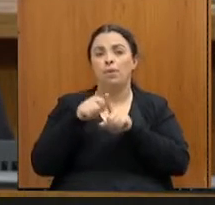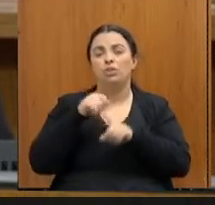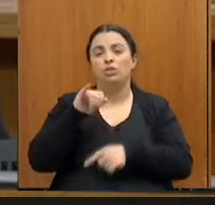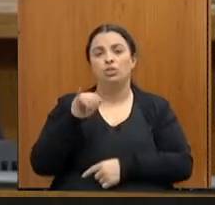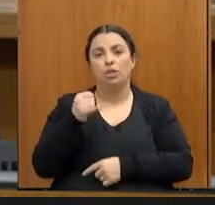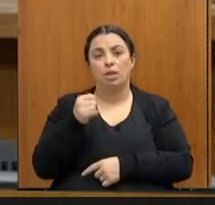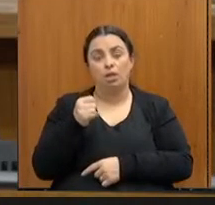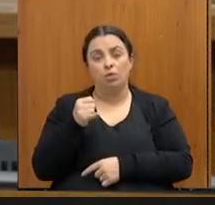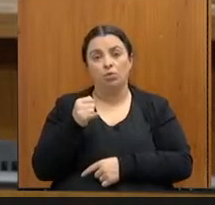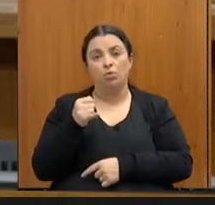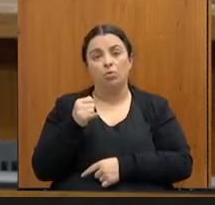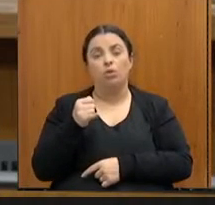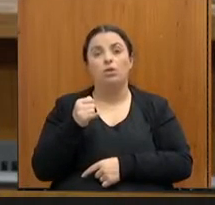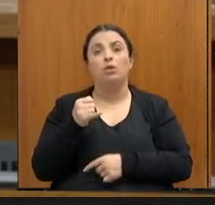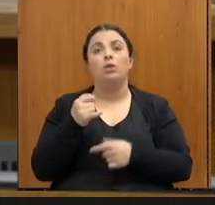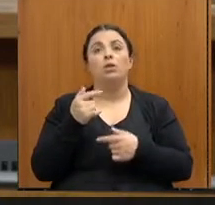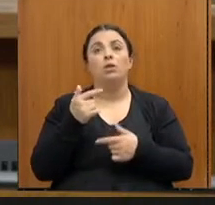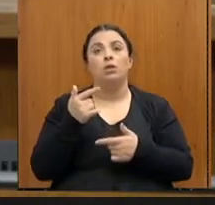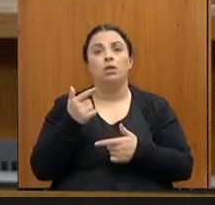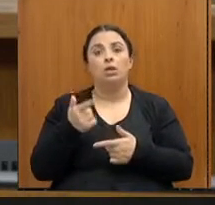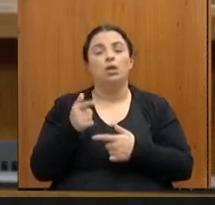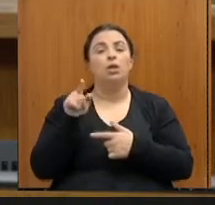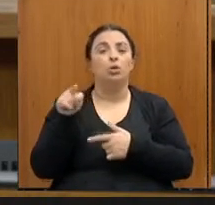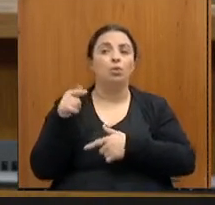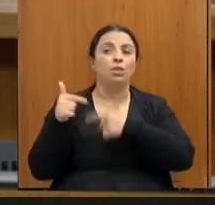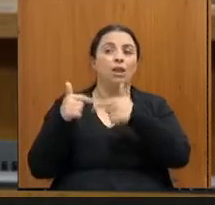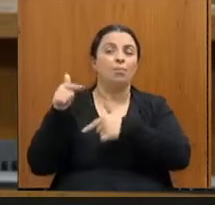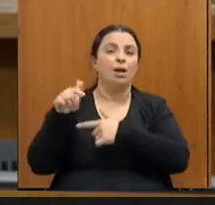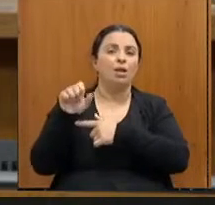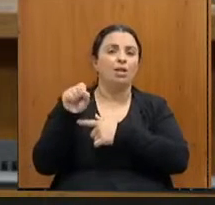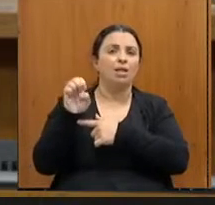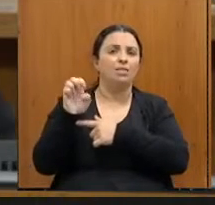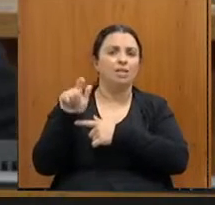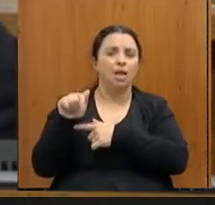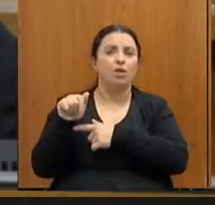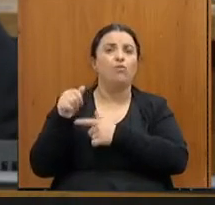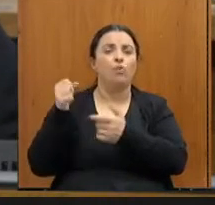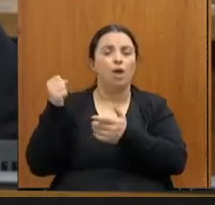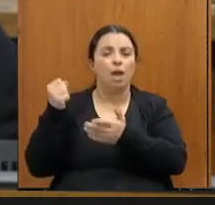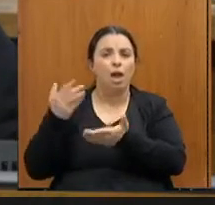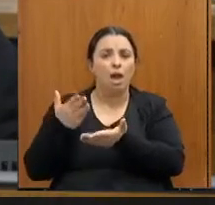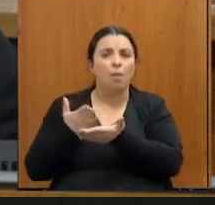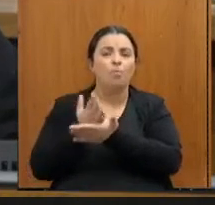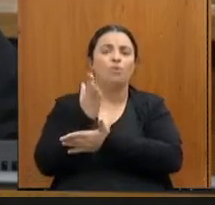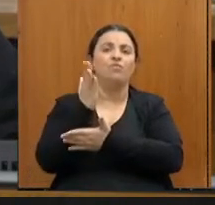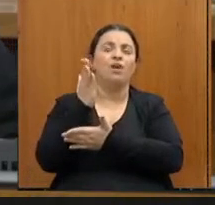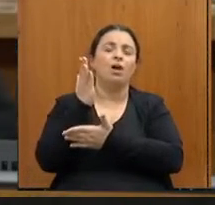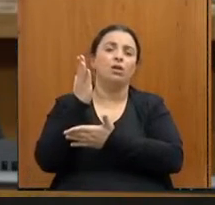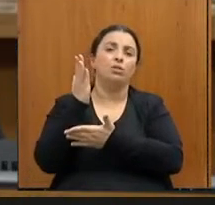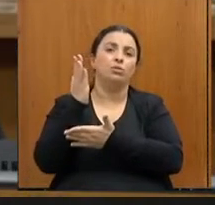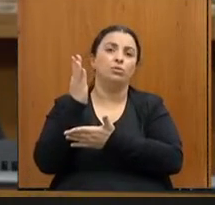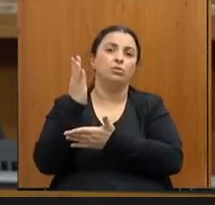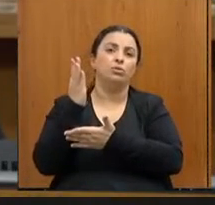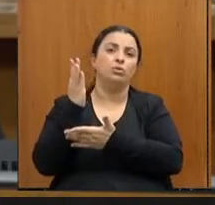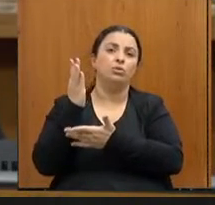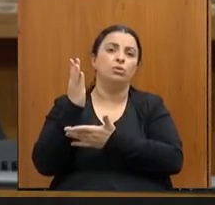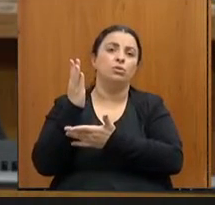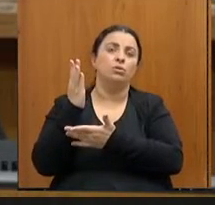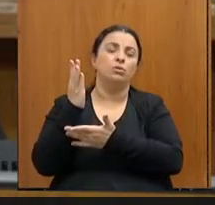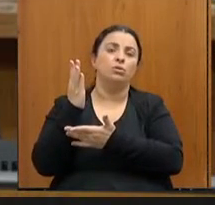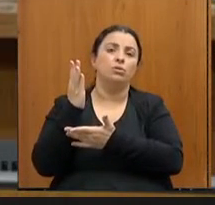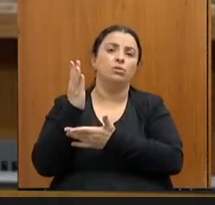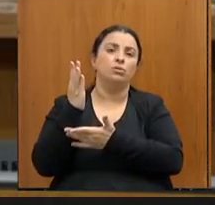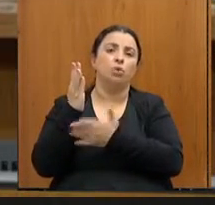e o serviço foi serviço do exército foi convalidado eu não aqui provavelmente aí é